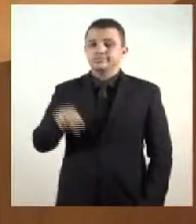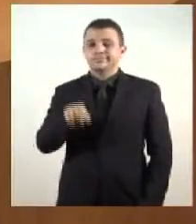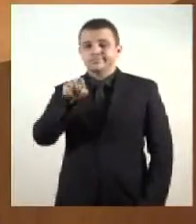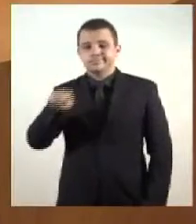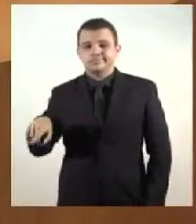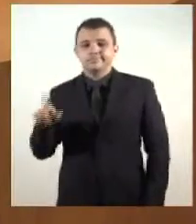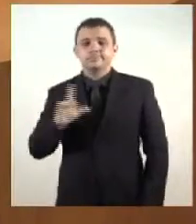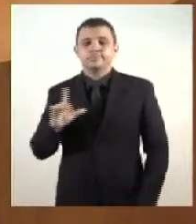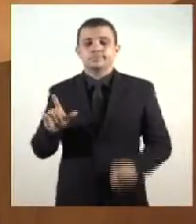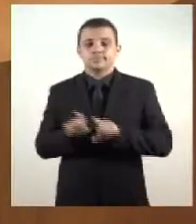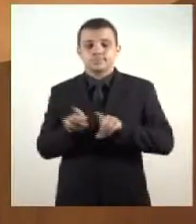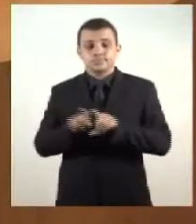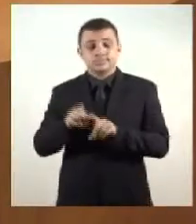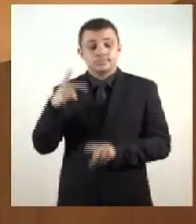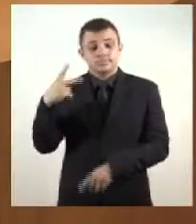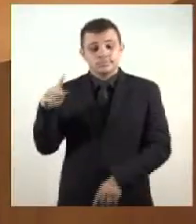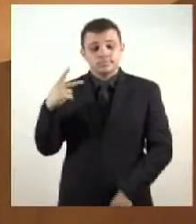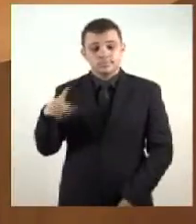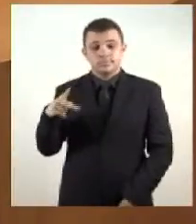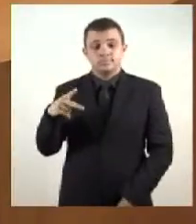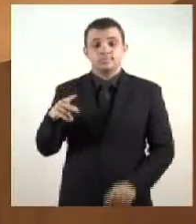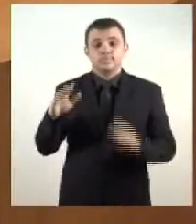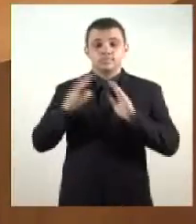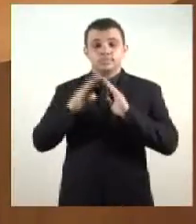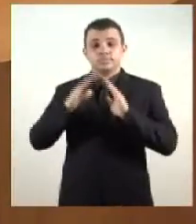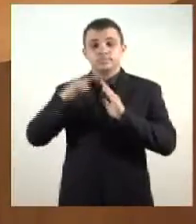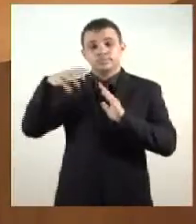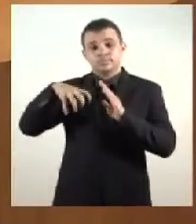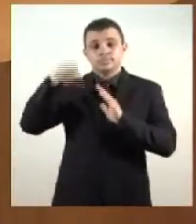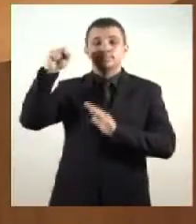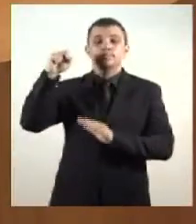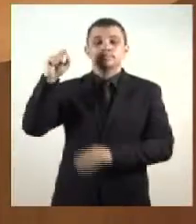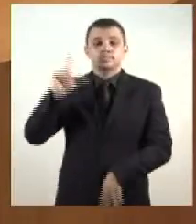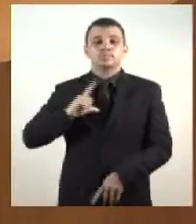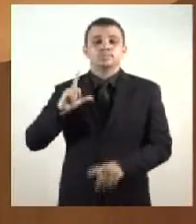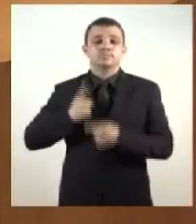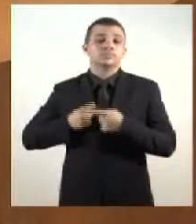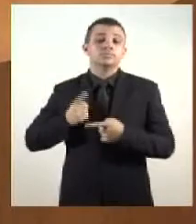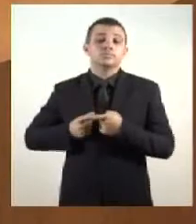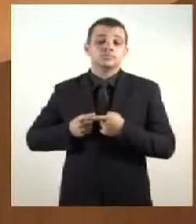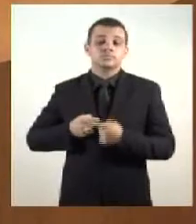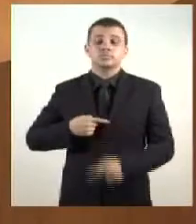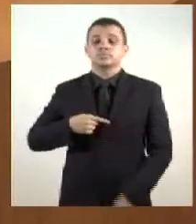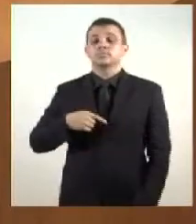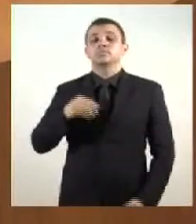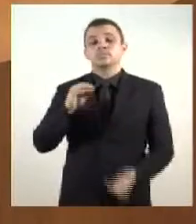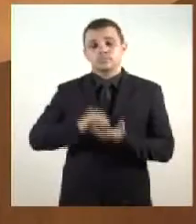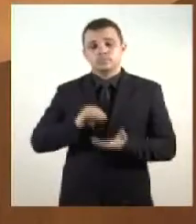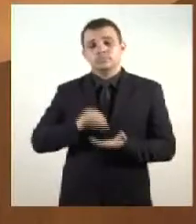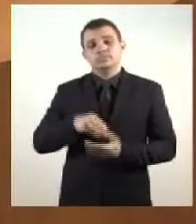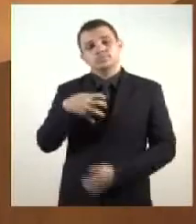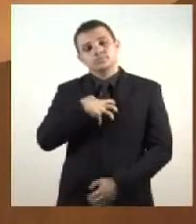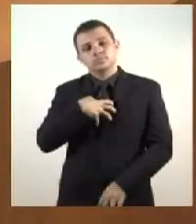sofrer o corte de energias em suas residências por conta da falta de sensibilidade